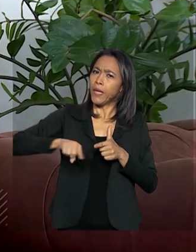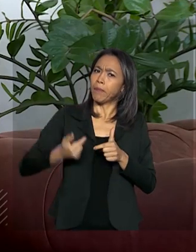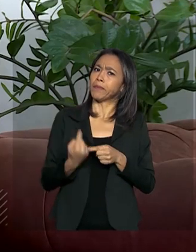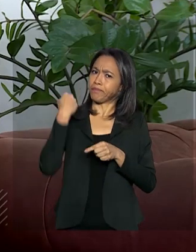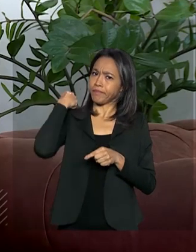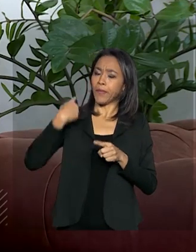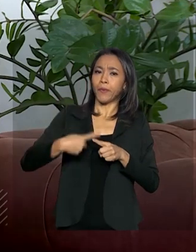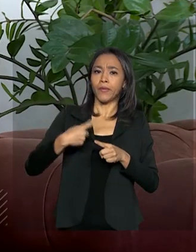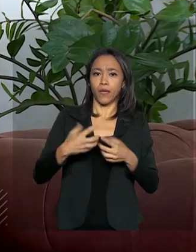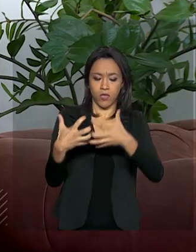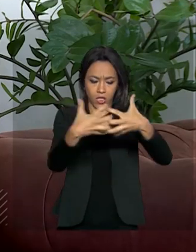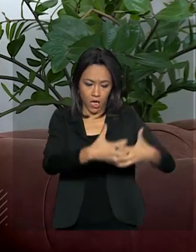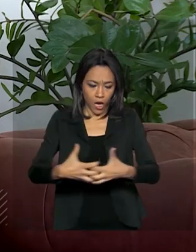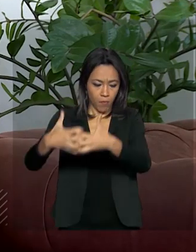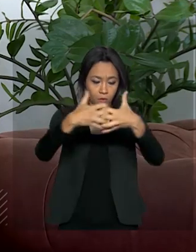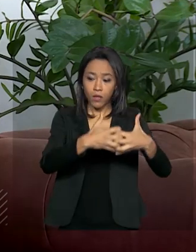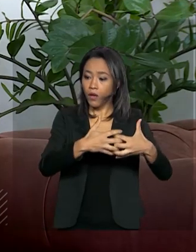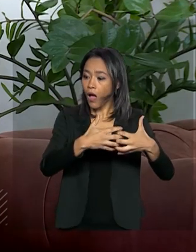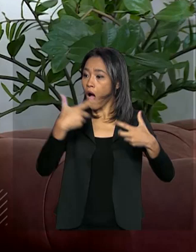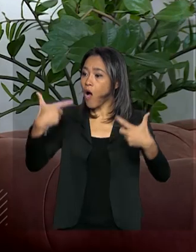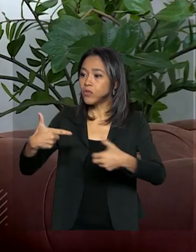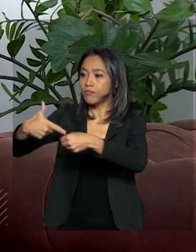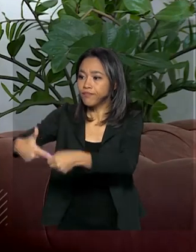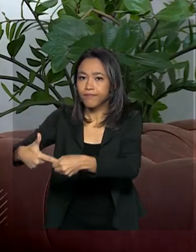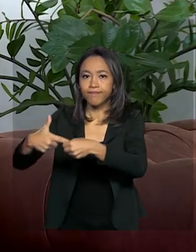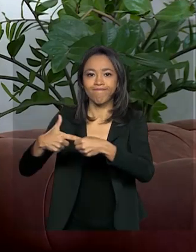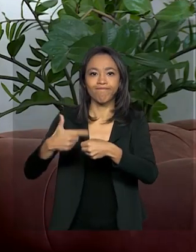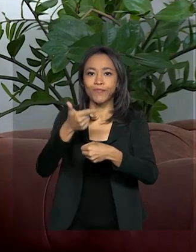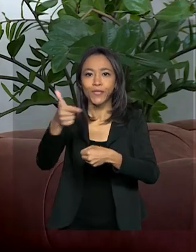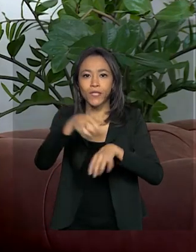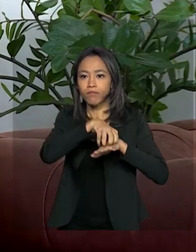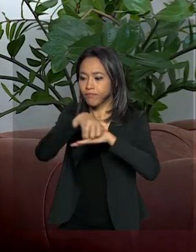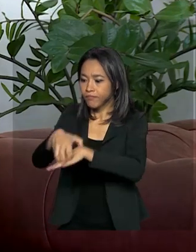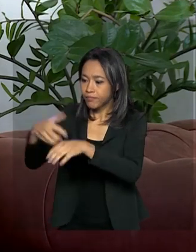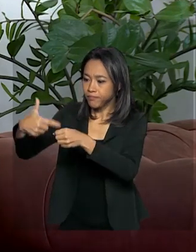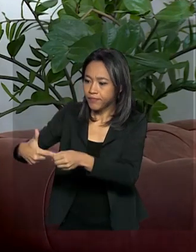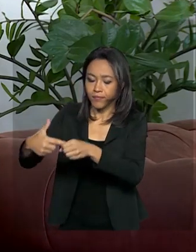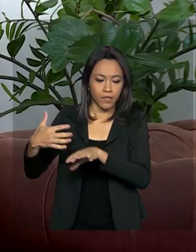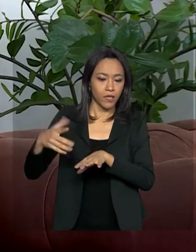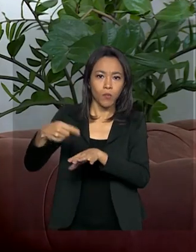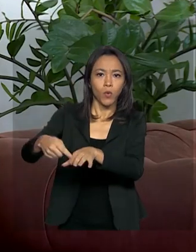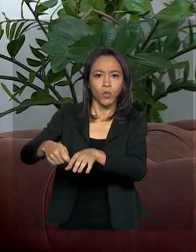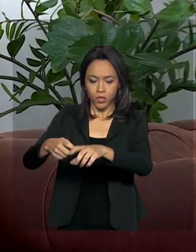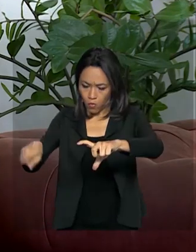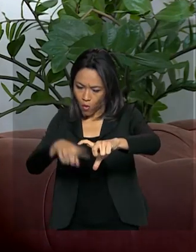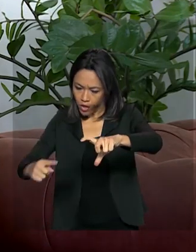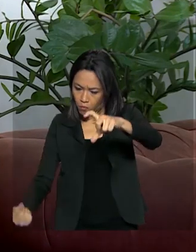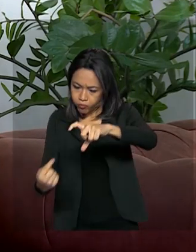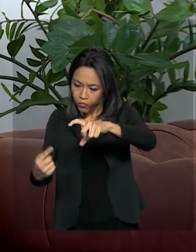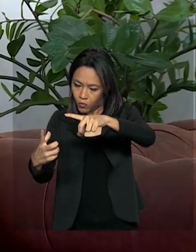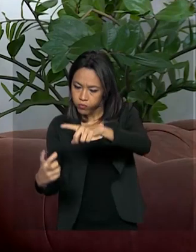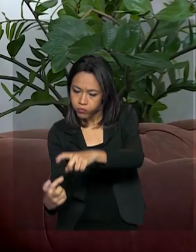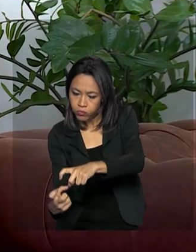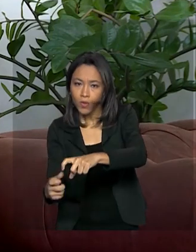os caminhoneiros não tinham posto de gasolina enfim para parar borracheiro enfim as atividades